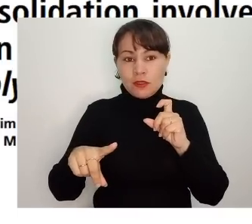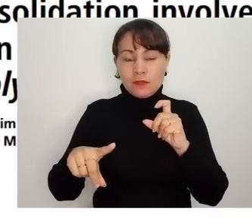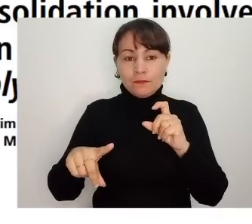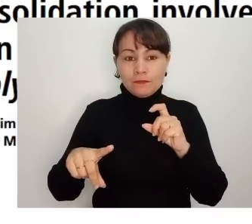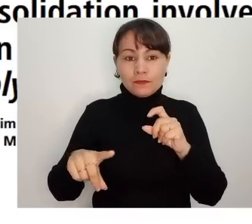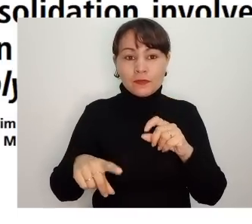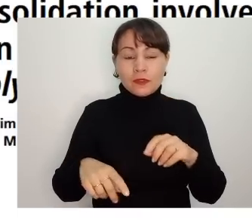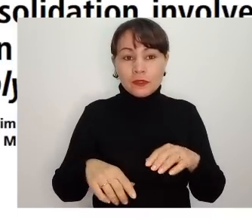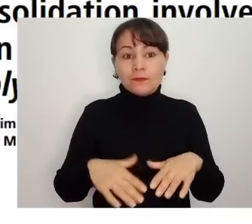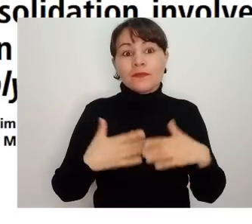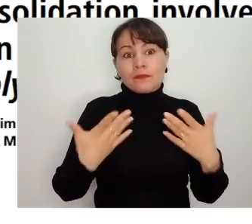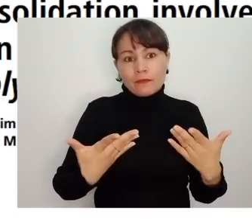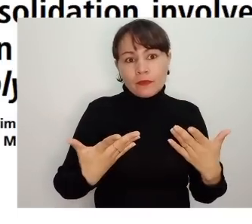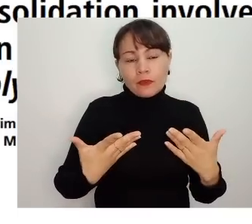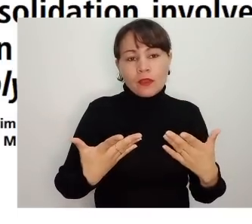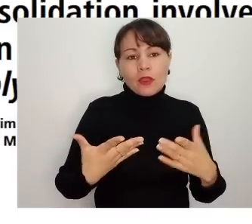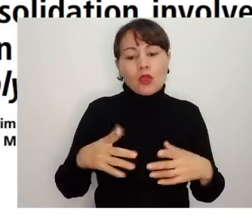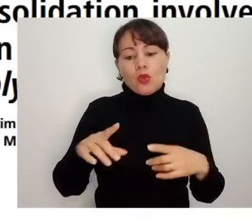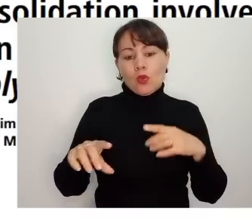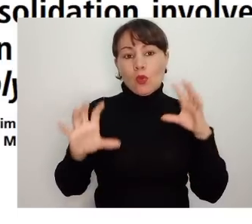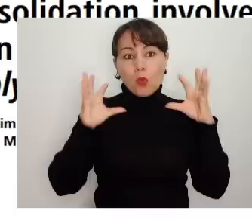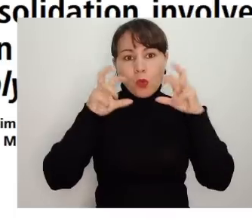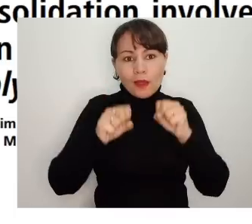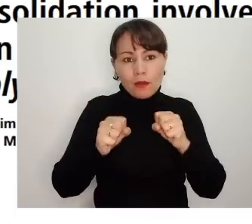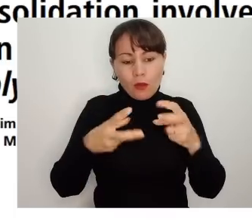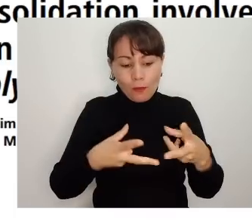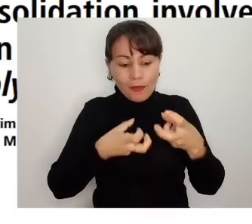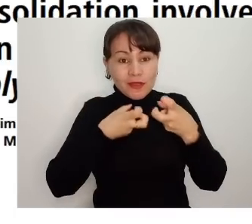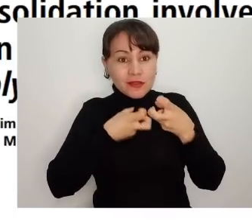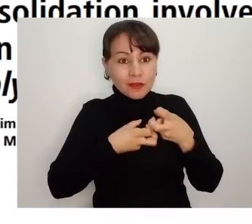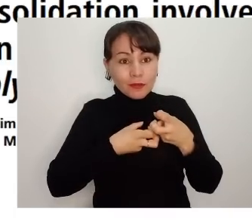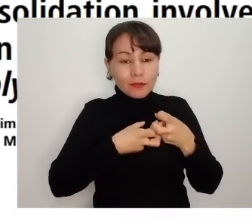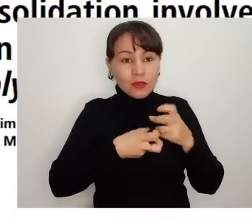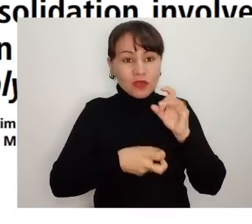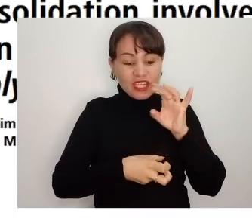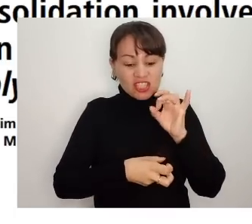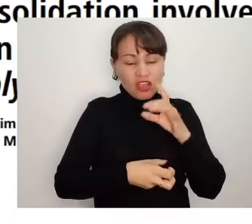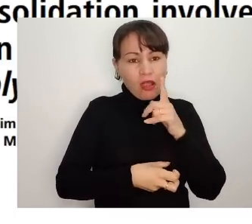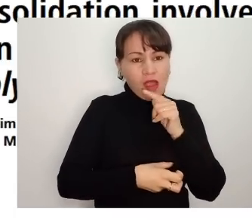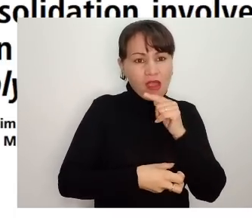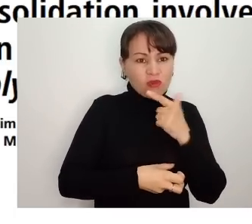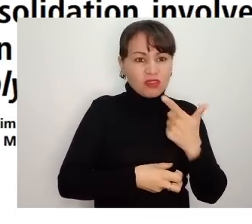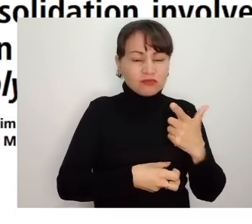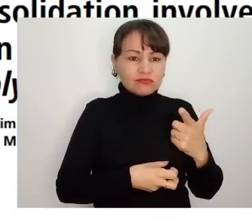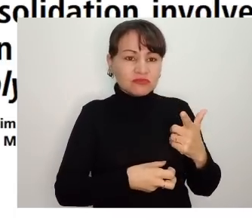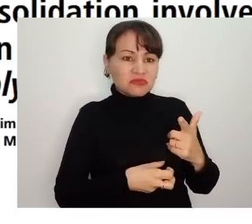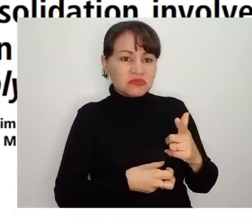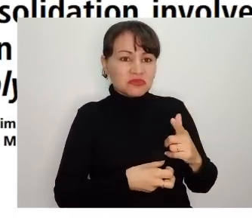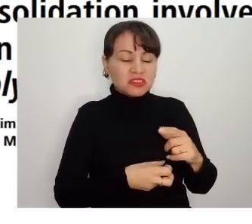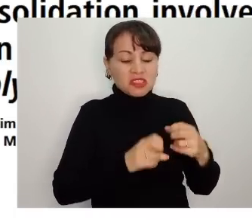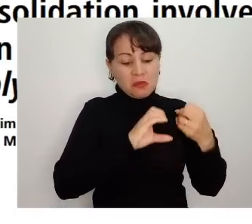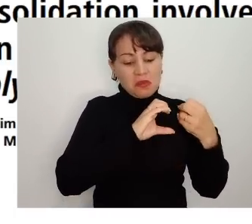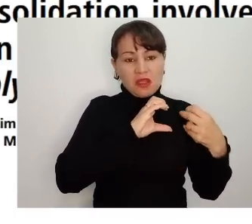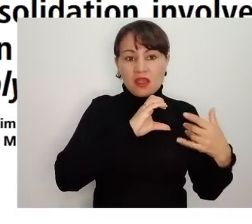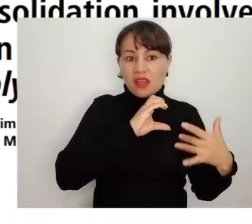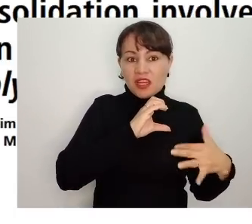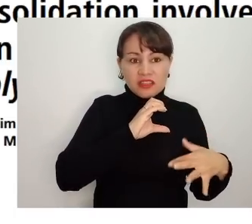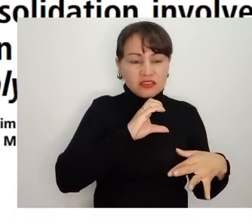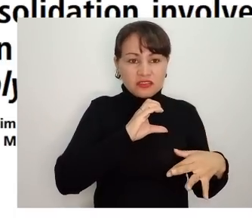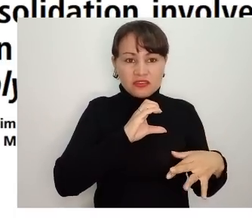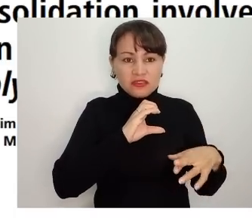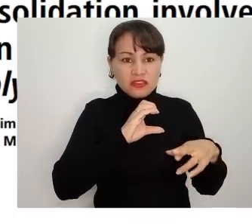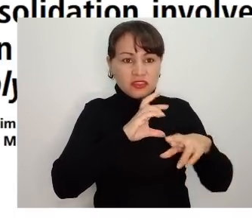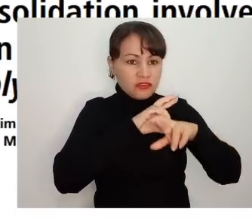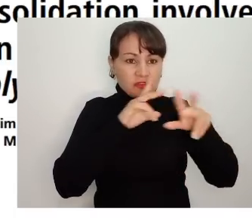E, óbvio, o animal, ele observou que isso era apenas água, que não tinha nem uma